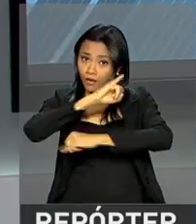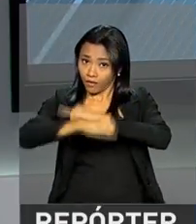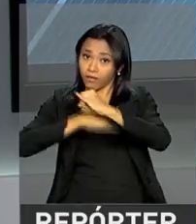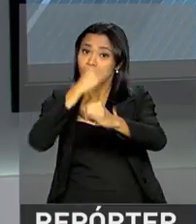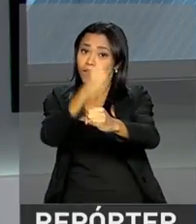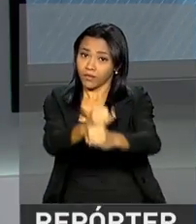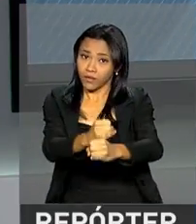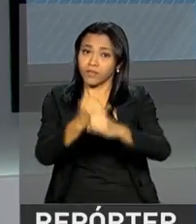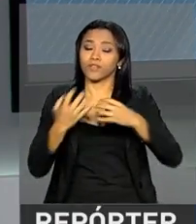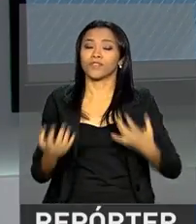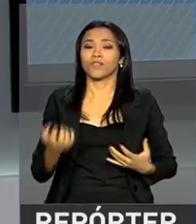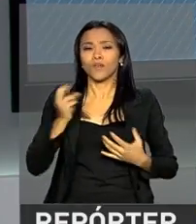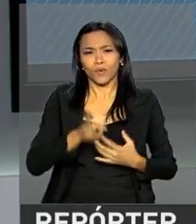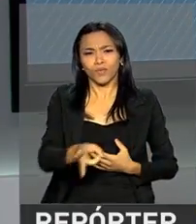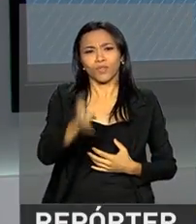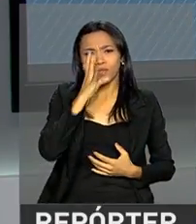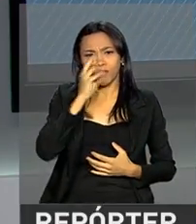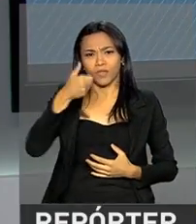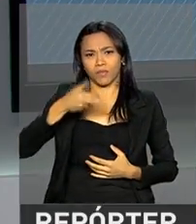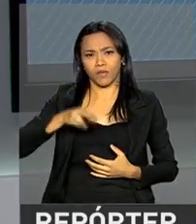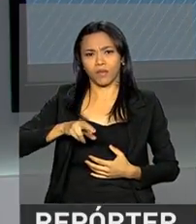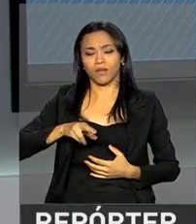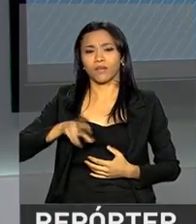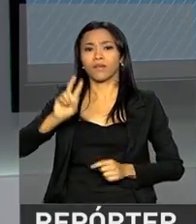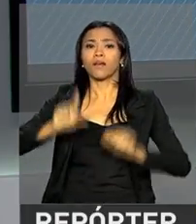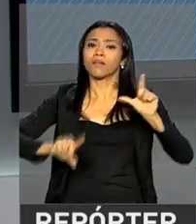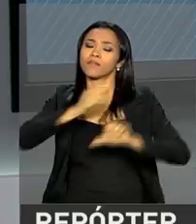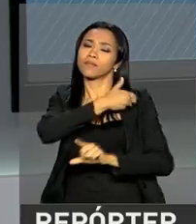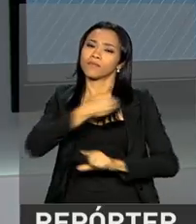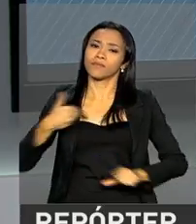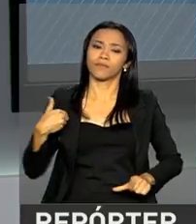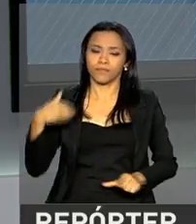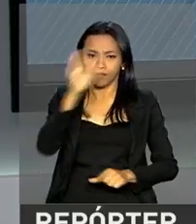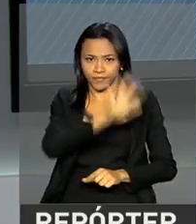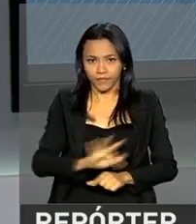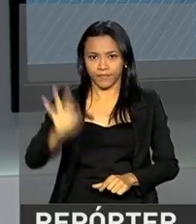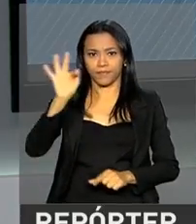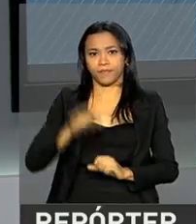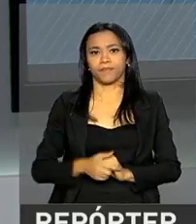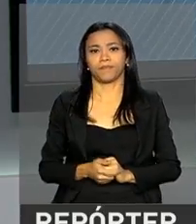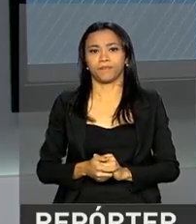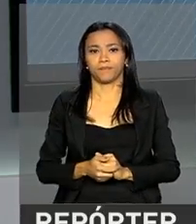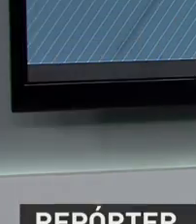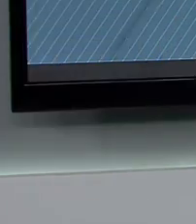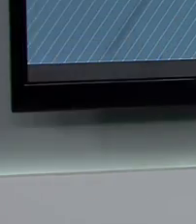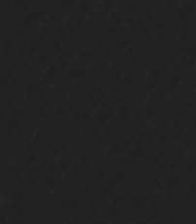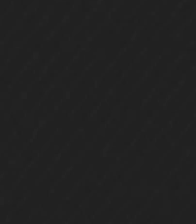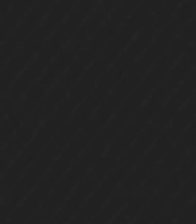está na internet continue com a gente aqui na nbr a tv do governo federal